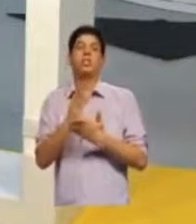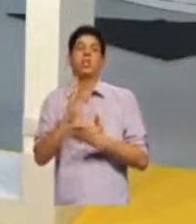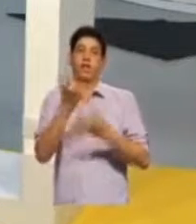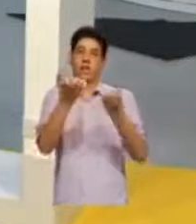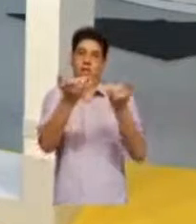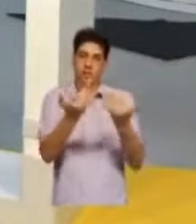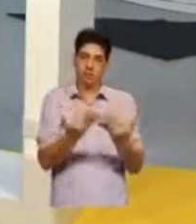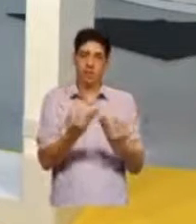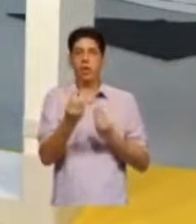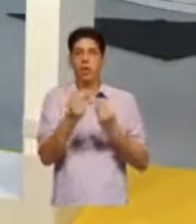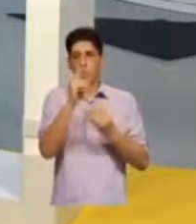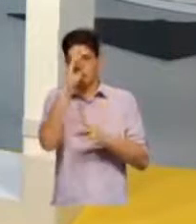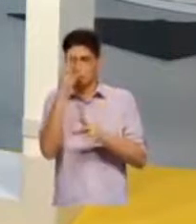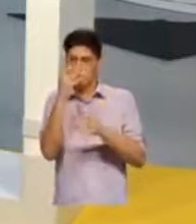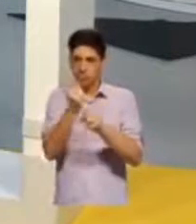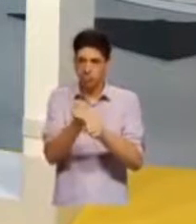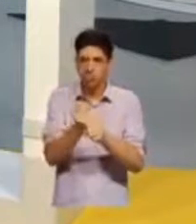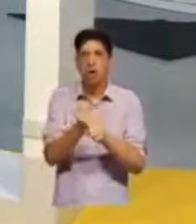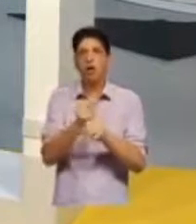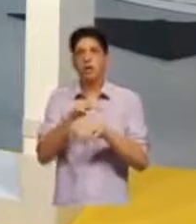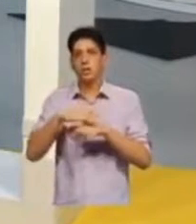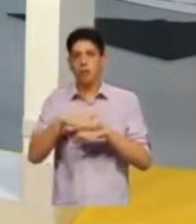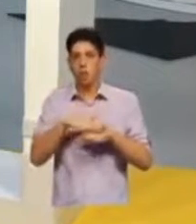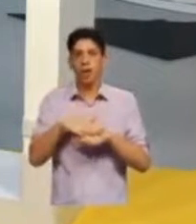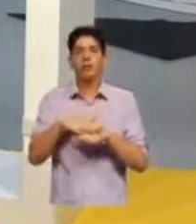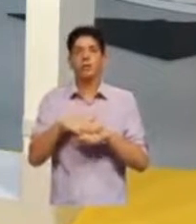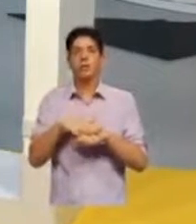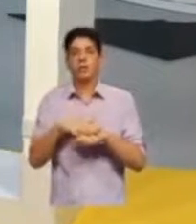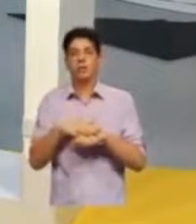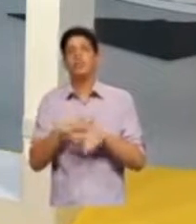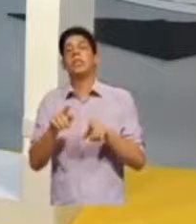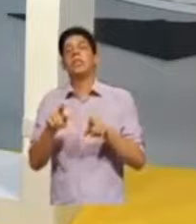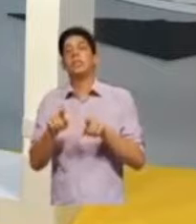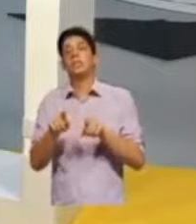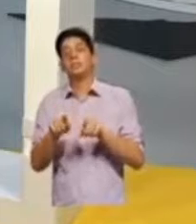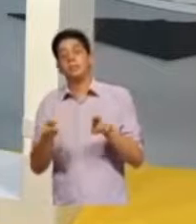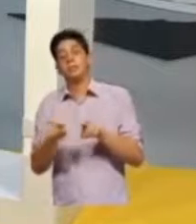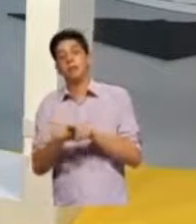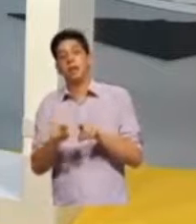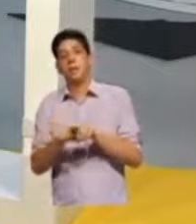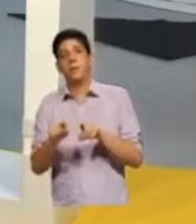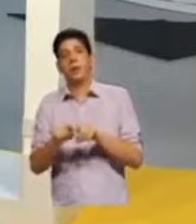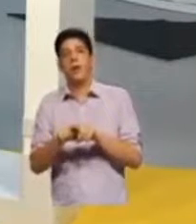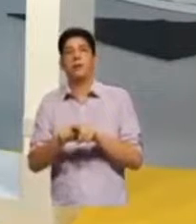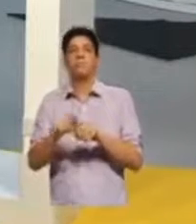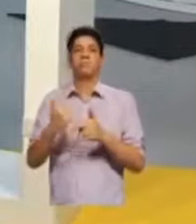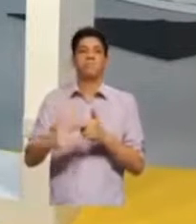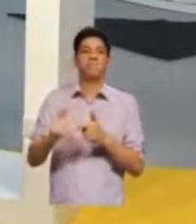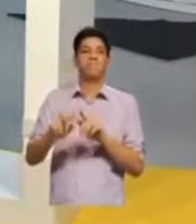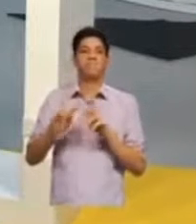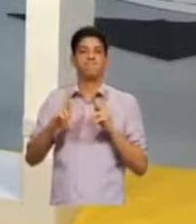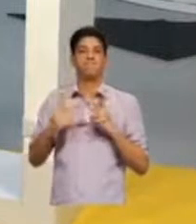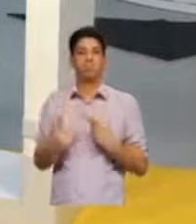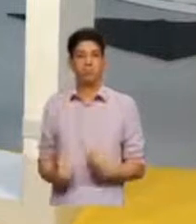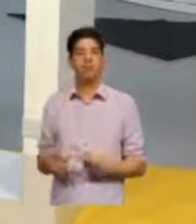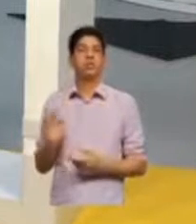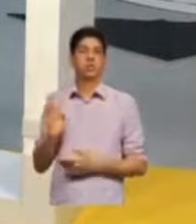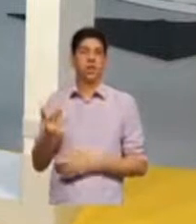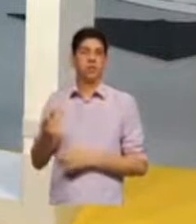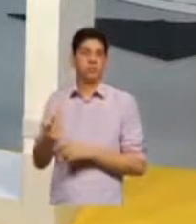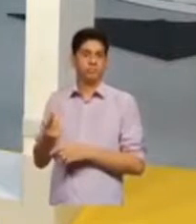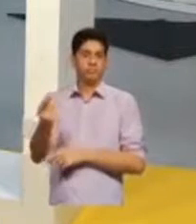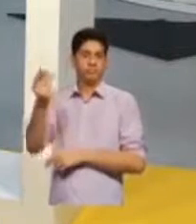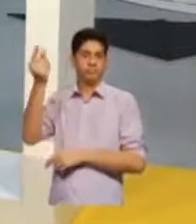esse histórico das doenças, e elas vêm acometendo a humanidade bastante tempo, como é o caso,